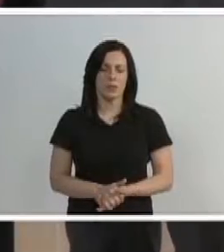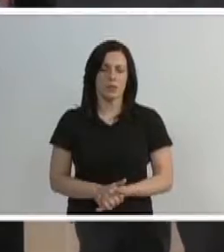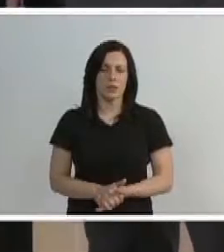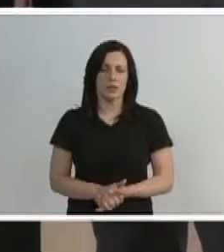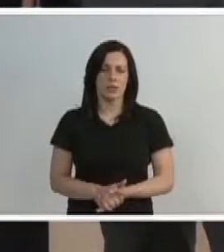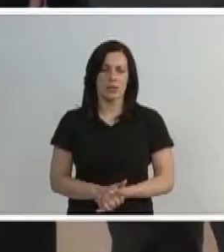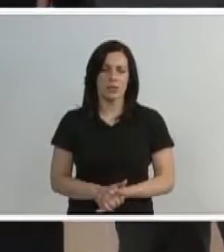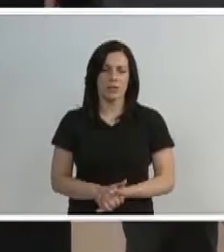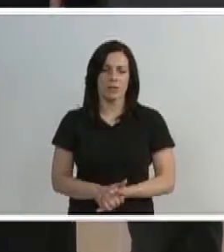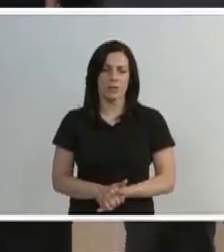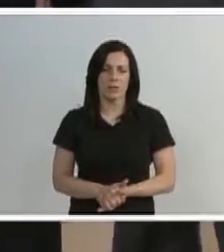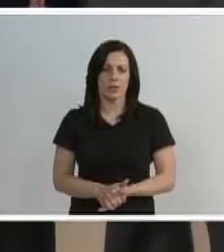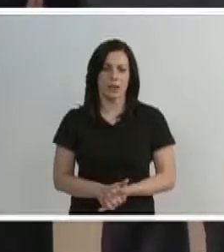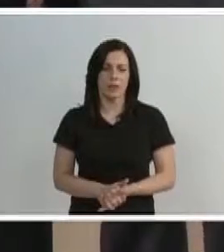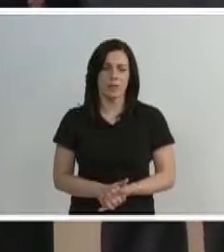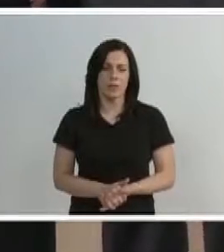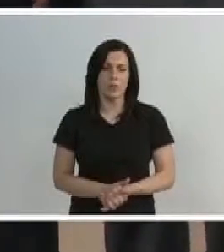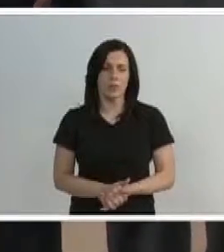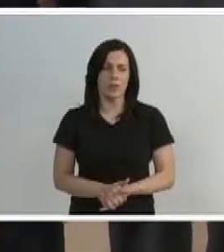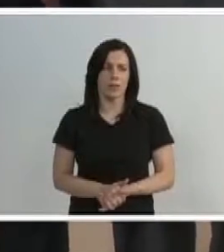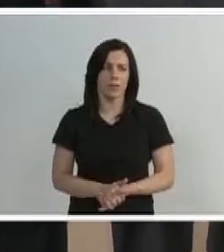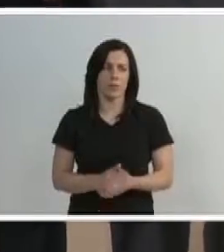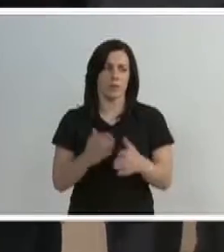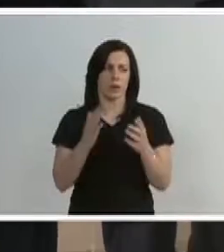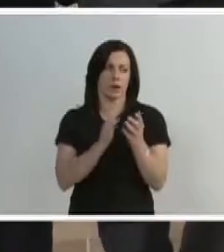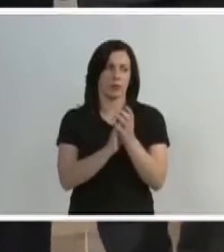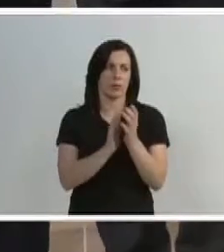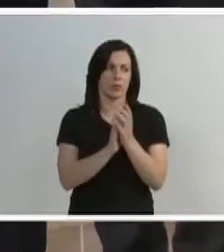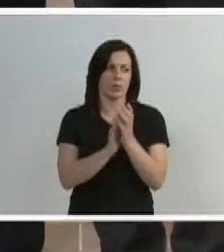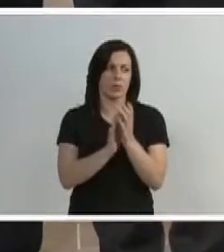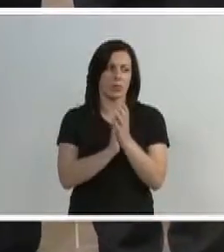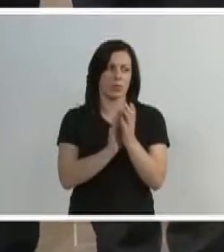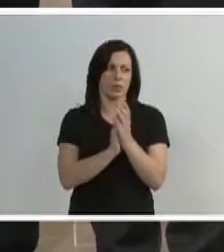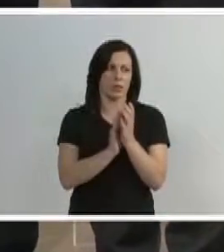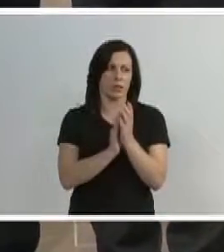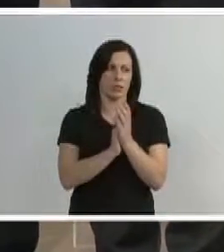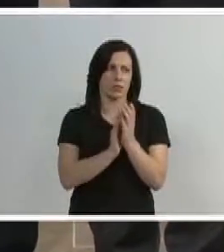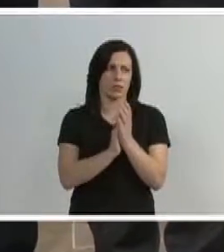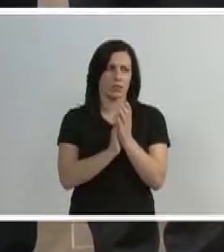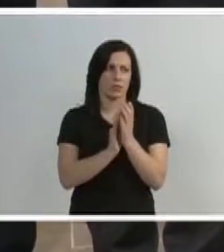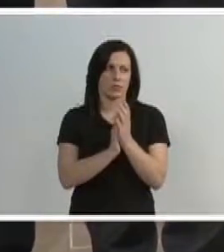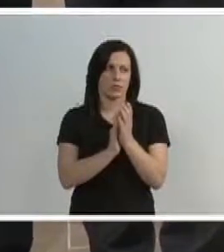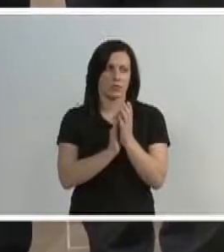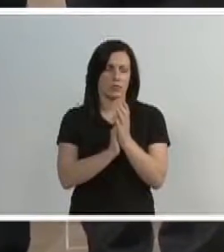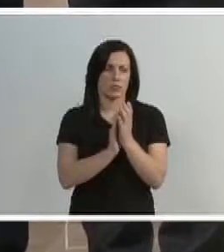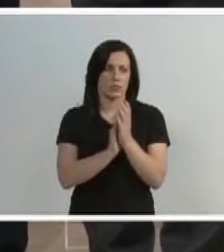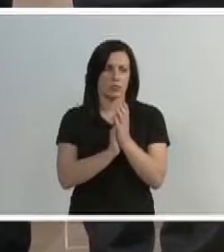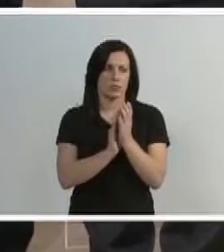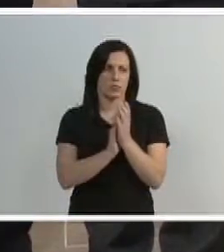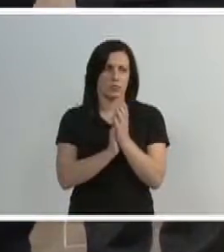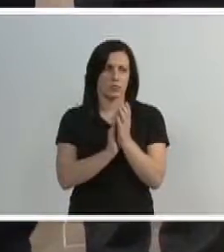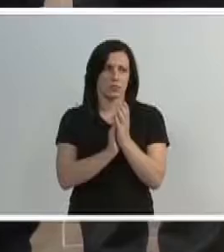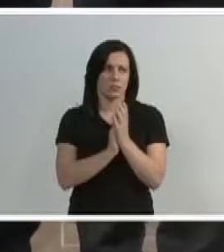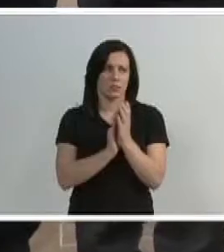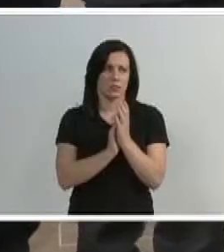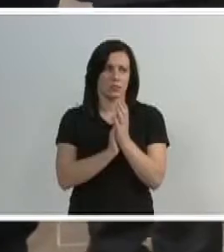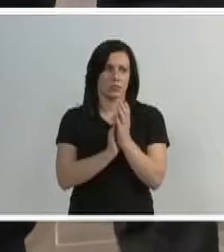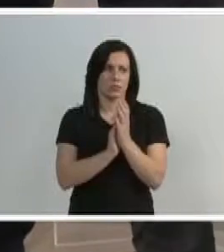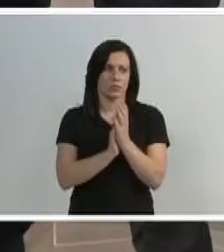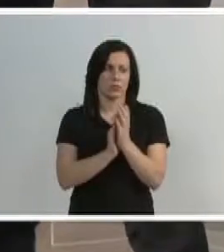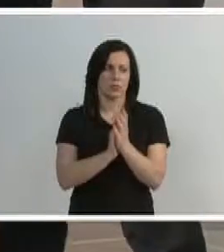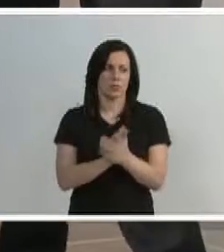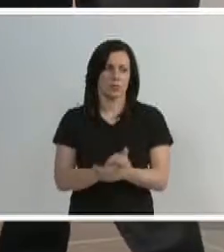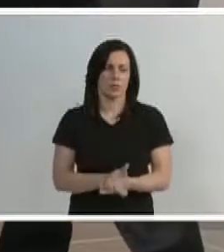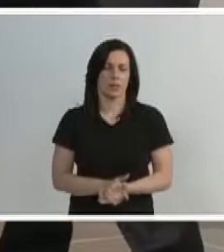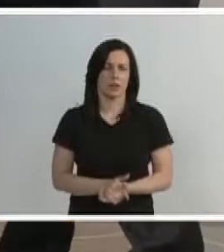sexo feminino do Brasil, Érica Moser Pereira, que atuou durante 30 anos na instituição. Ela destacou sua garra